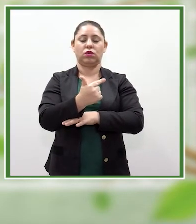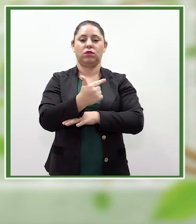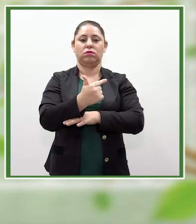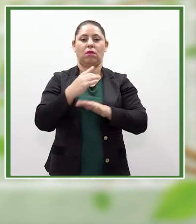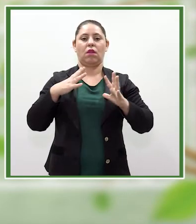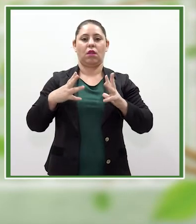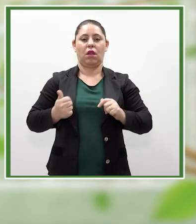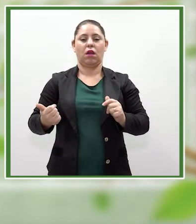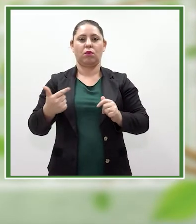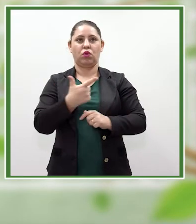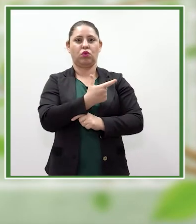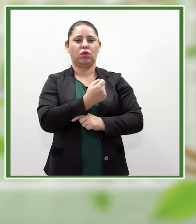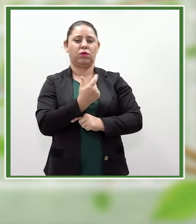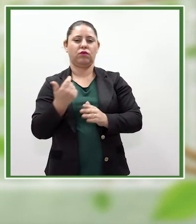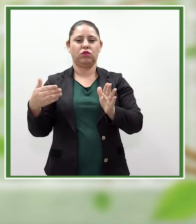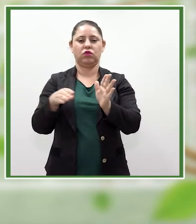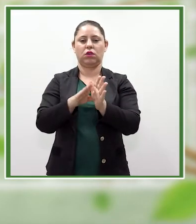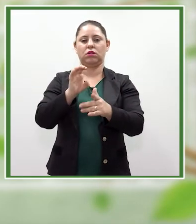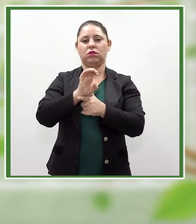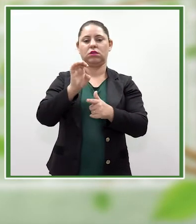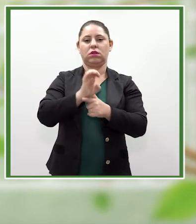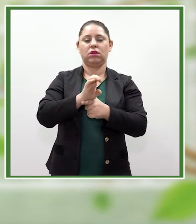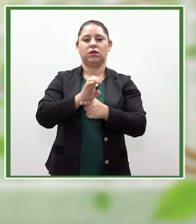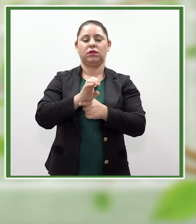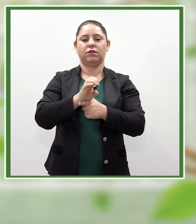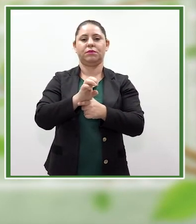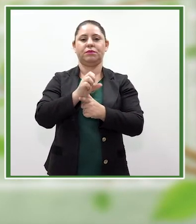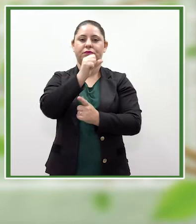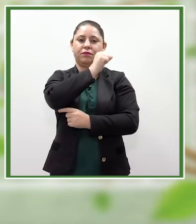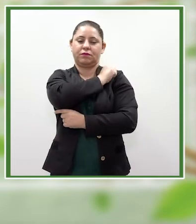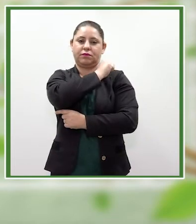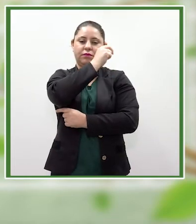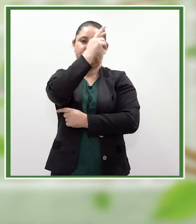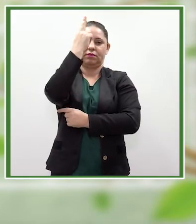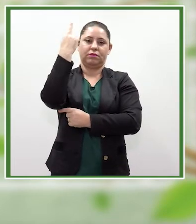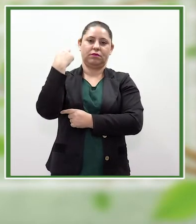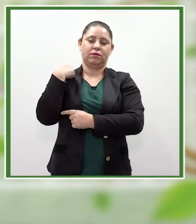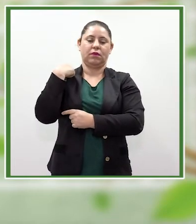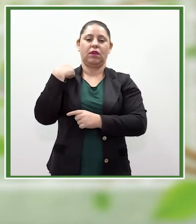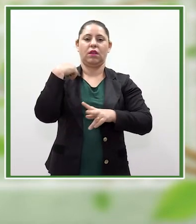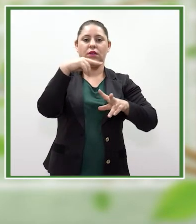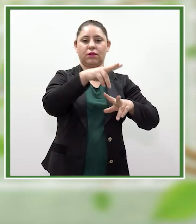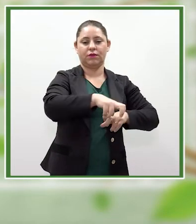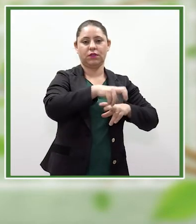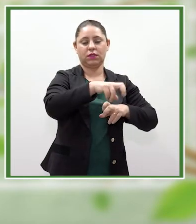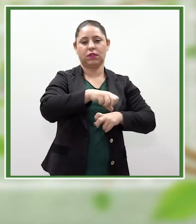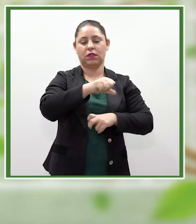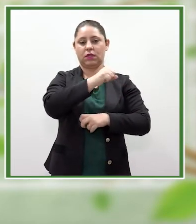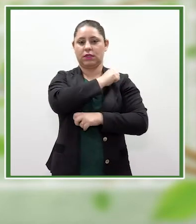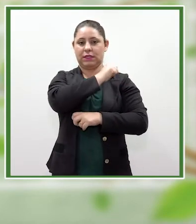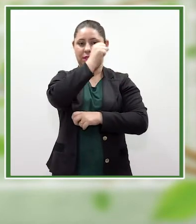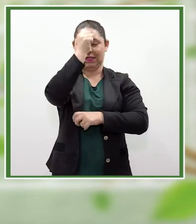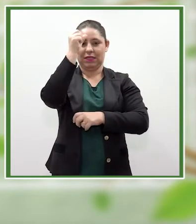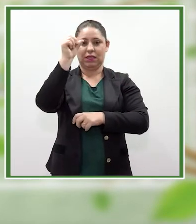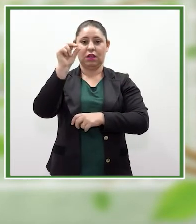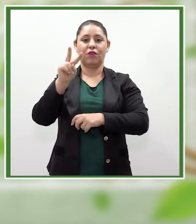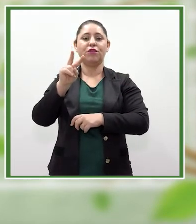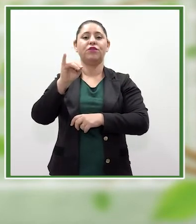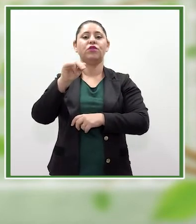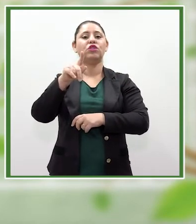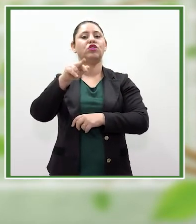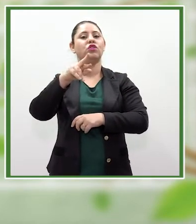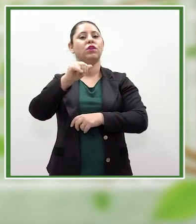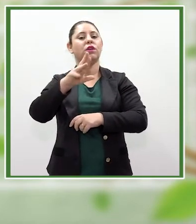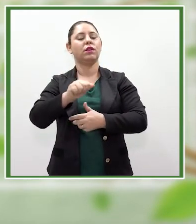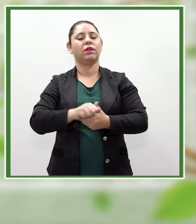na cidade de Santa Rita do Pardo, a fazenda Santa Virgínia, então a primeira fazenda carbono neutro do Brasil, e